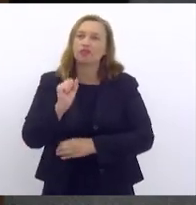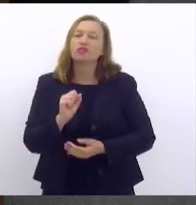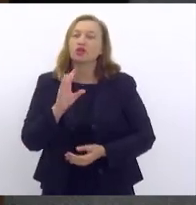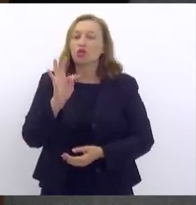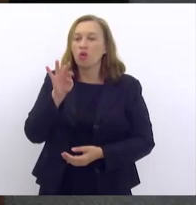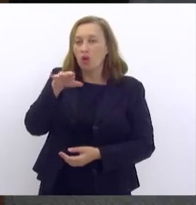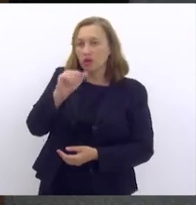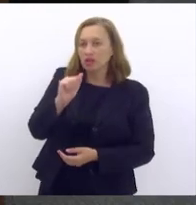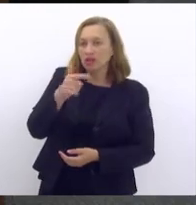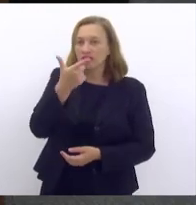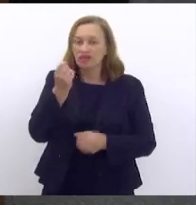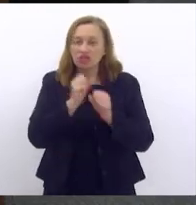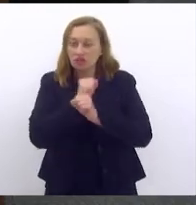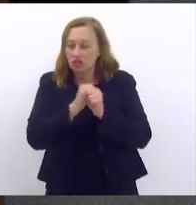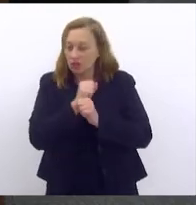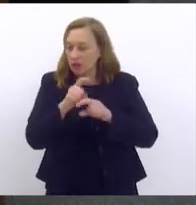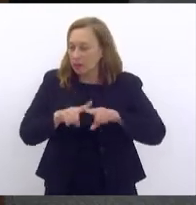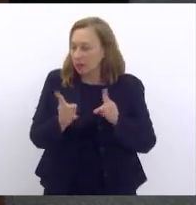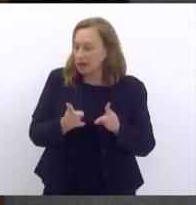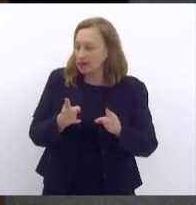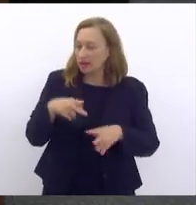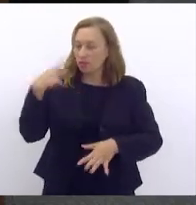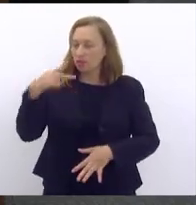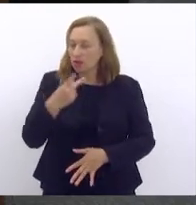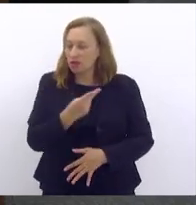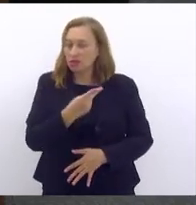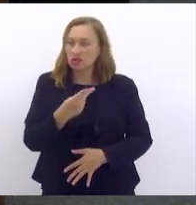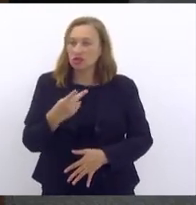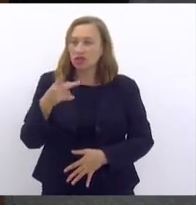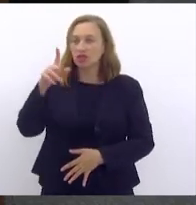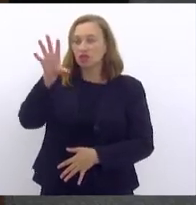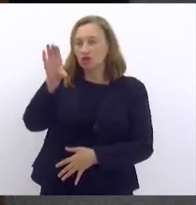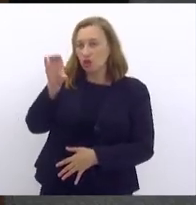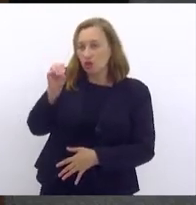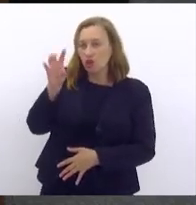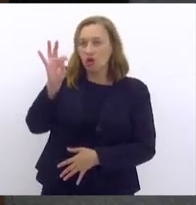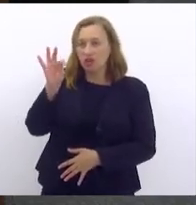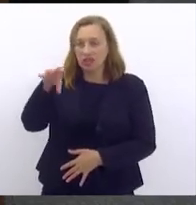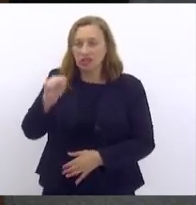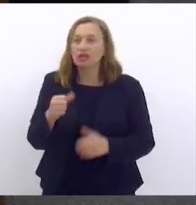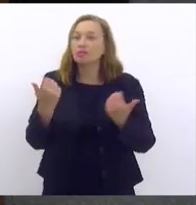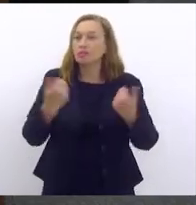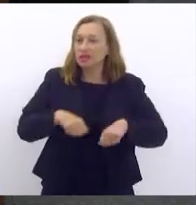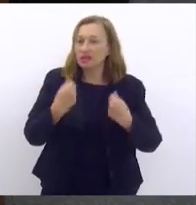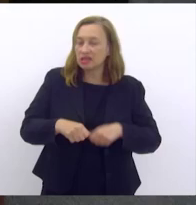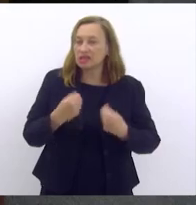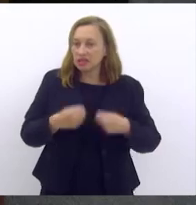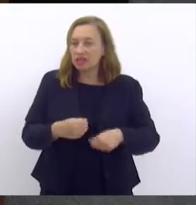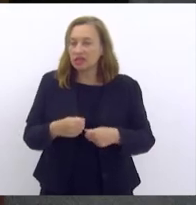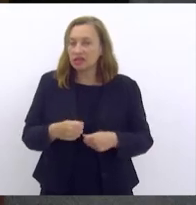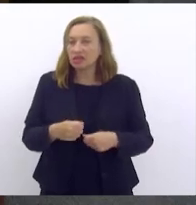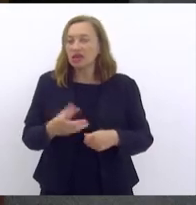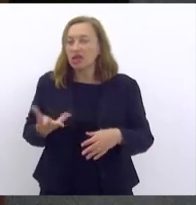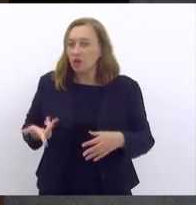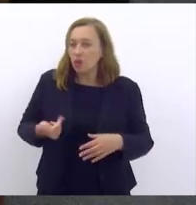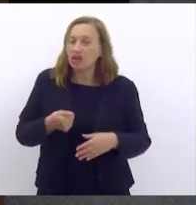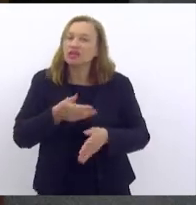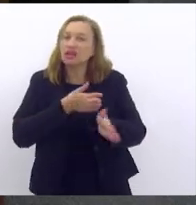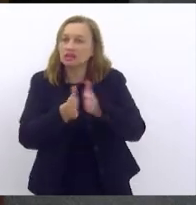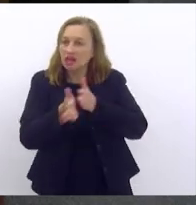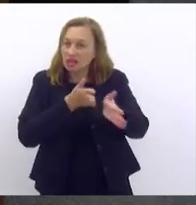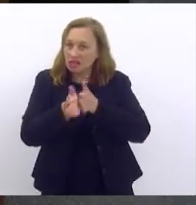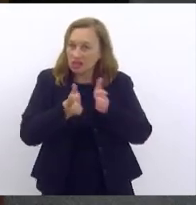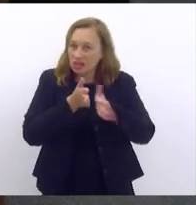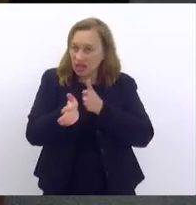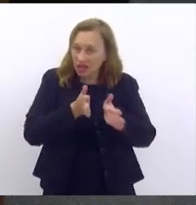cotas em 20 anos. Mas essa política de cotas, para existir, precisa ter as condições não só de acesso, que é garantido